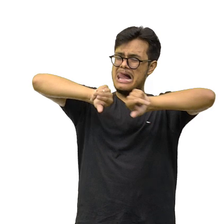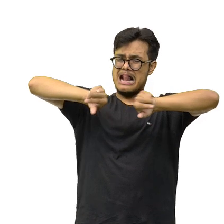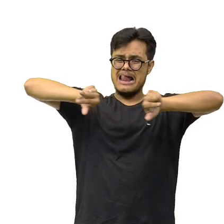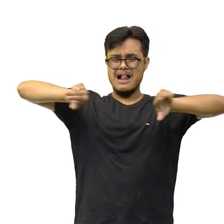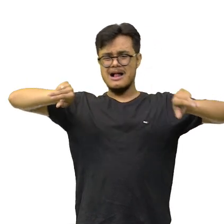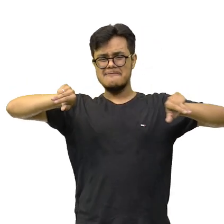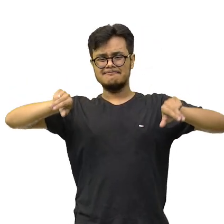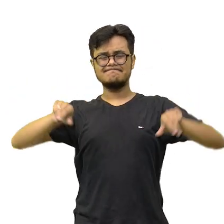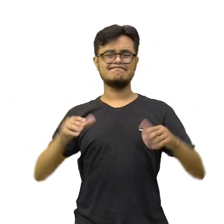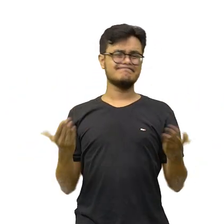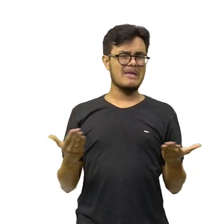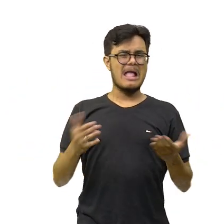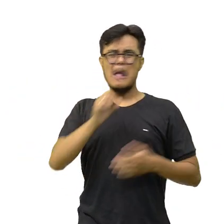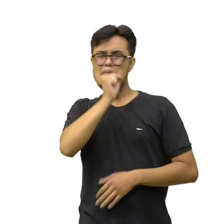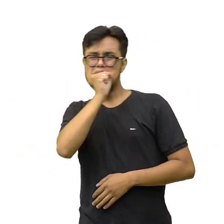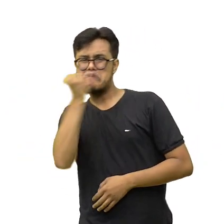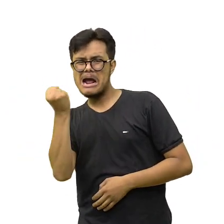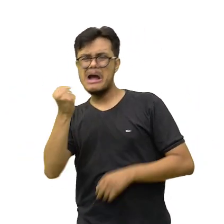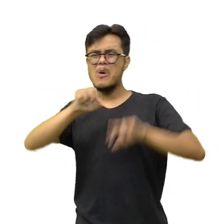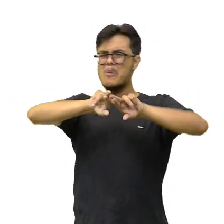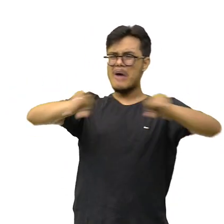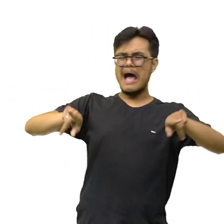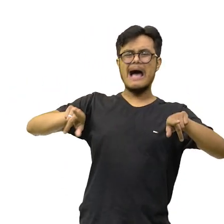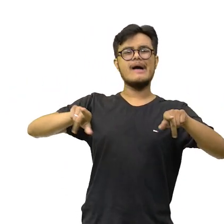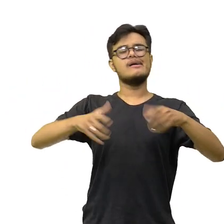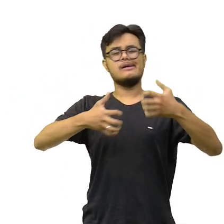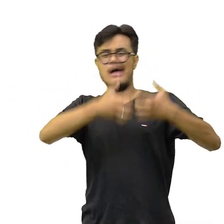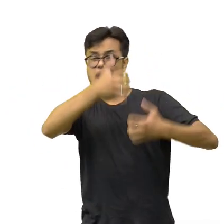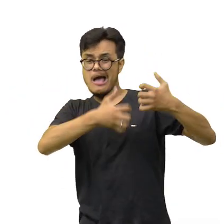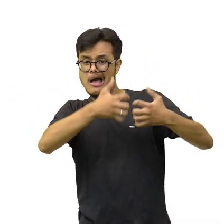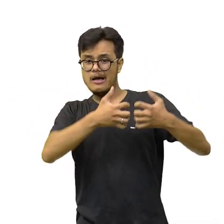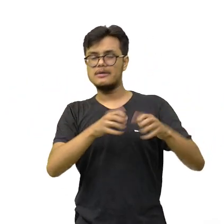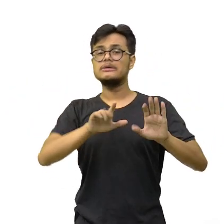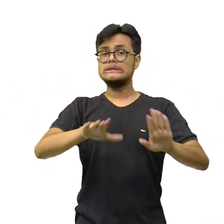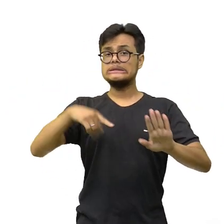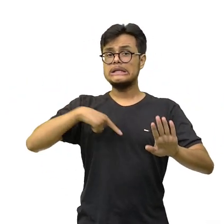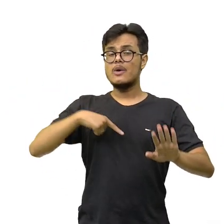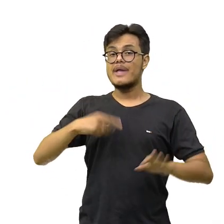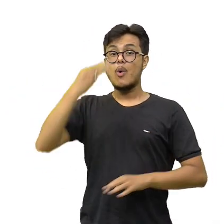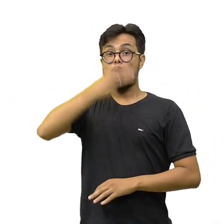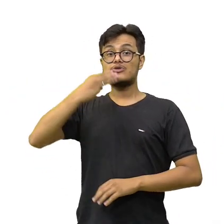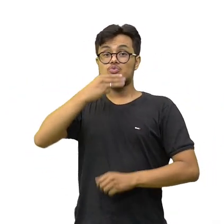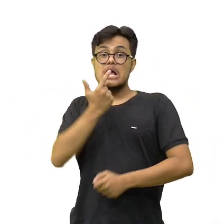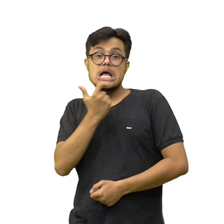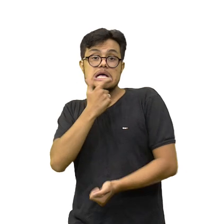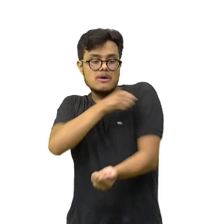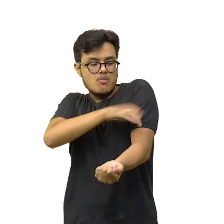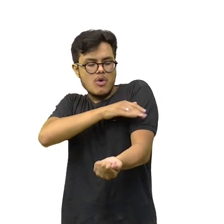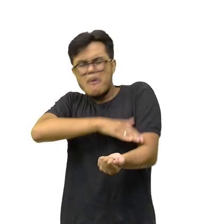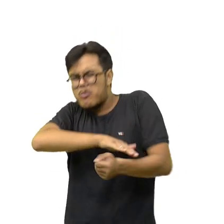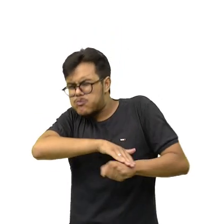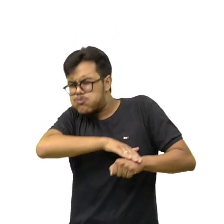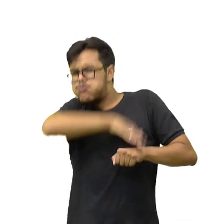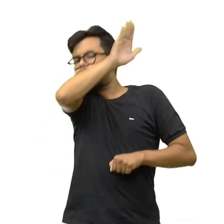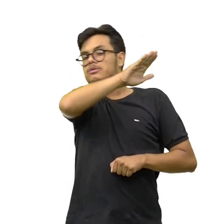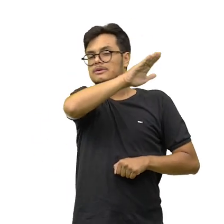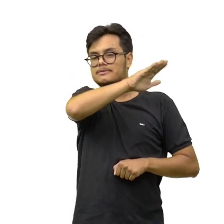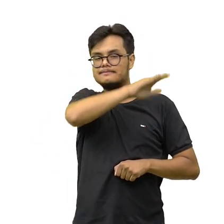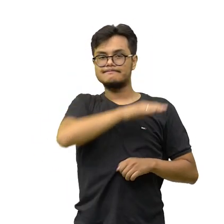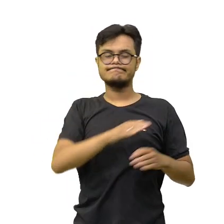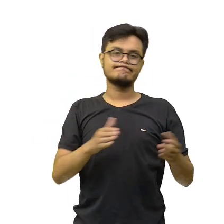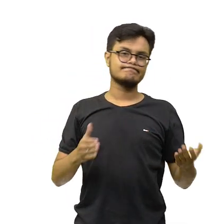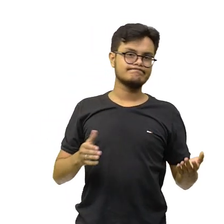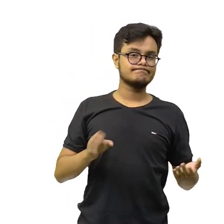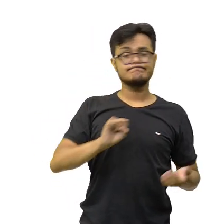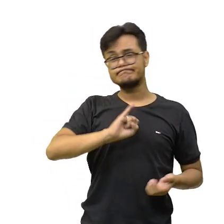muito carboidrato livre. Isso vai dar pico de glicose. Todo pico de glicose vai